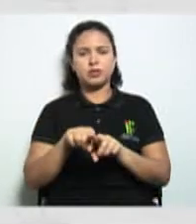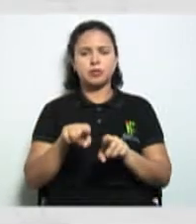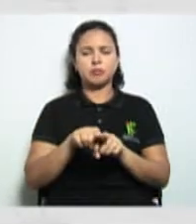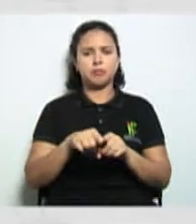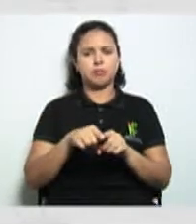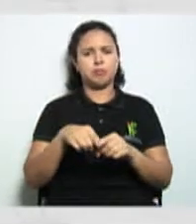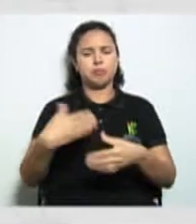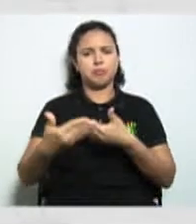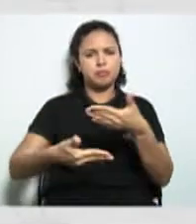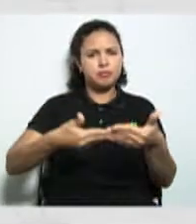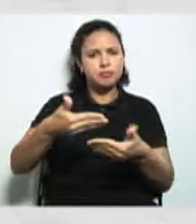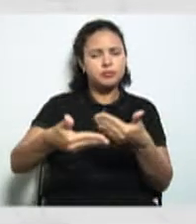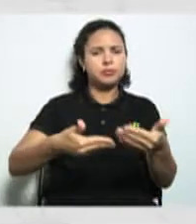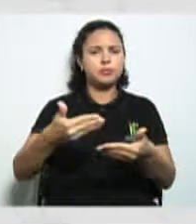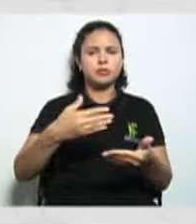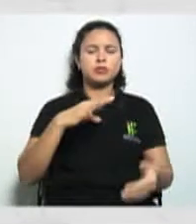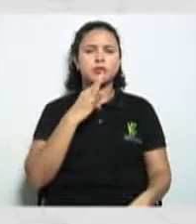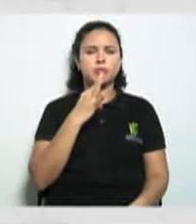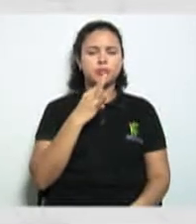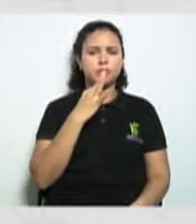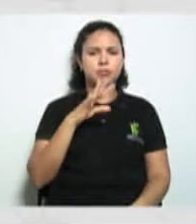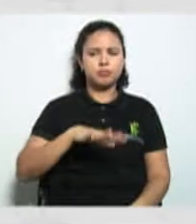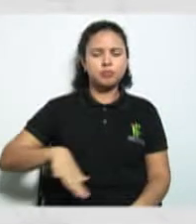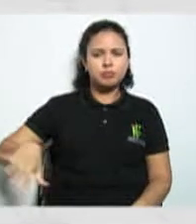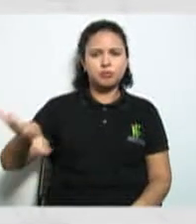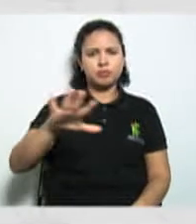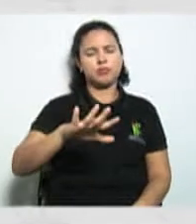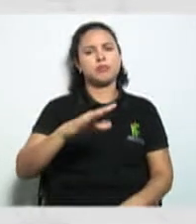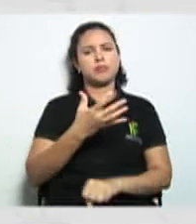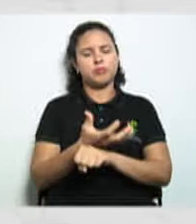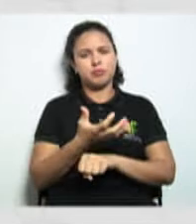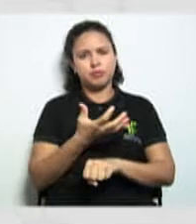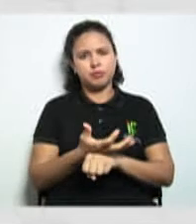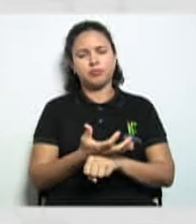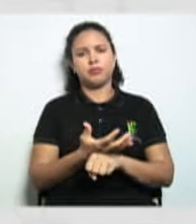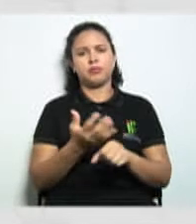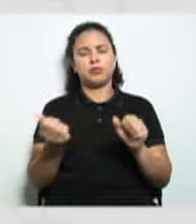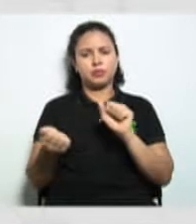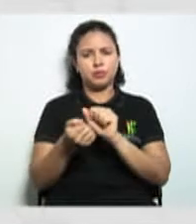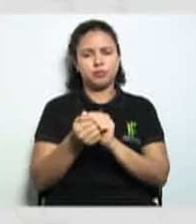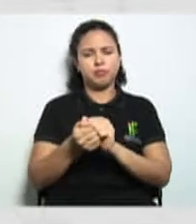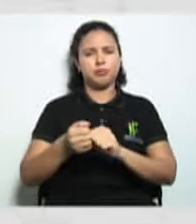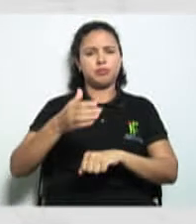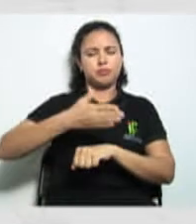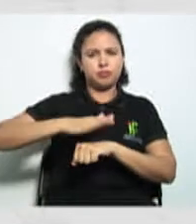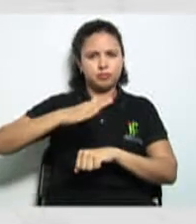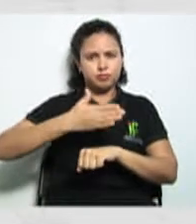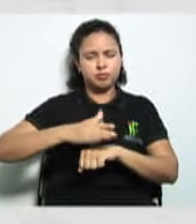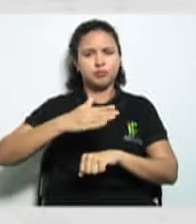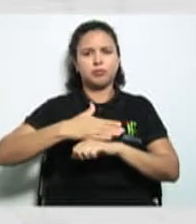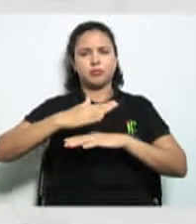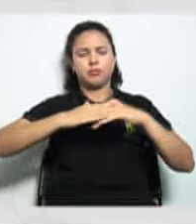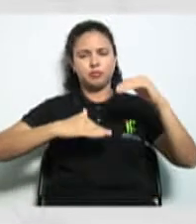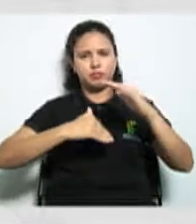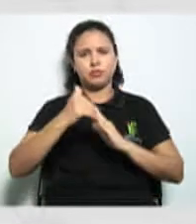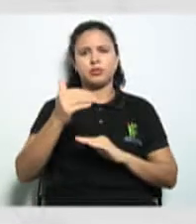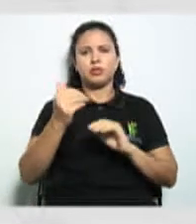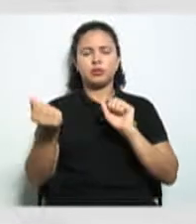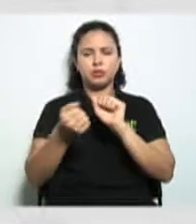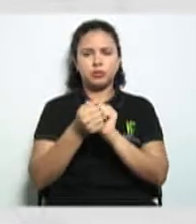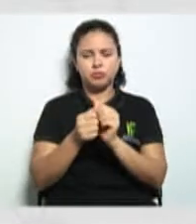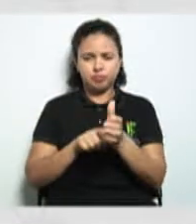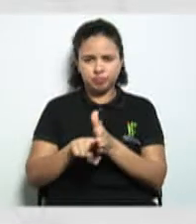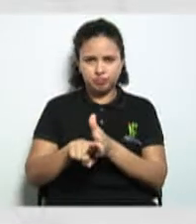dos campos disciplinares com a prática profissional, demonstrados em um projeto de pesquisa ou